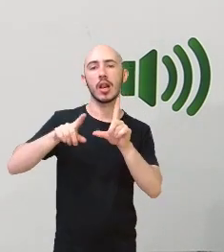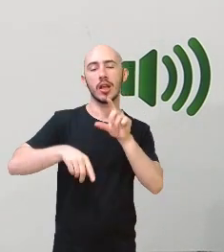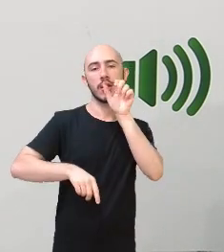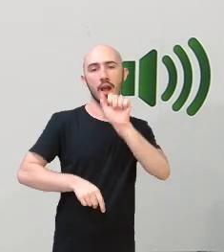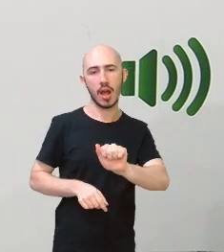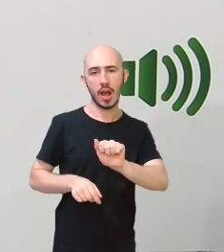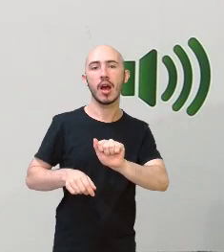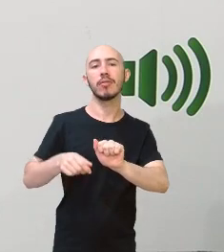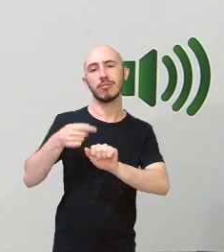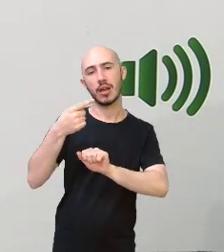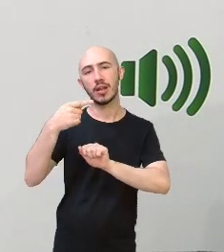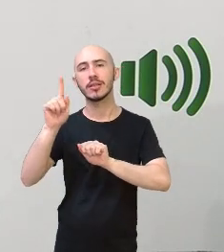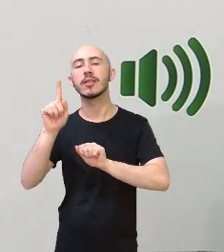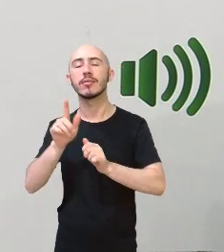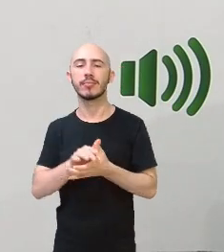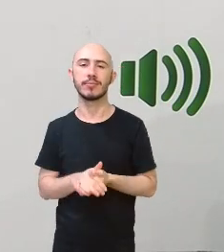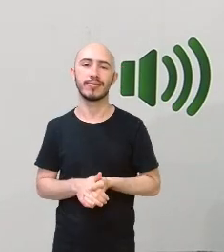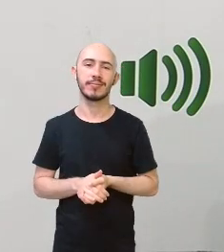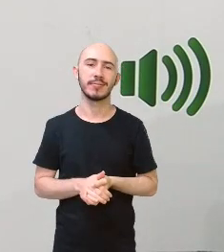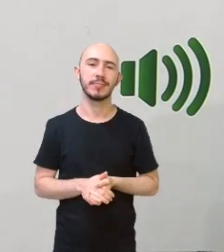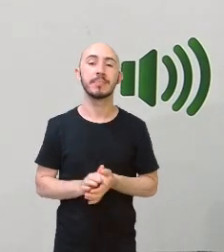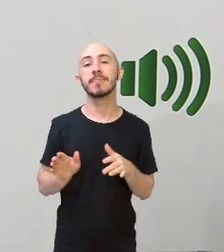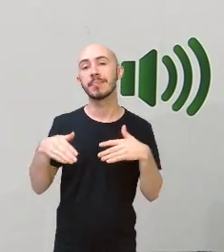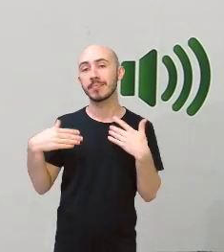não esquecer. Então, vamos seguir?